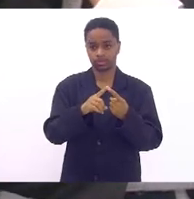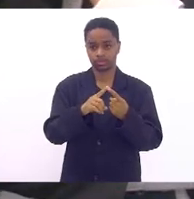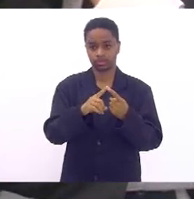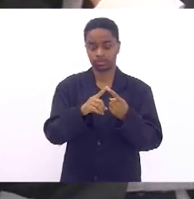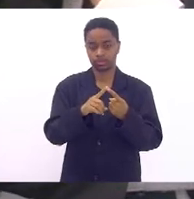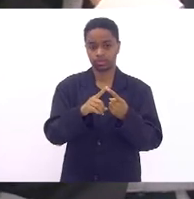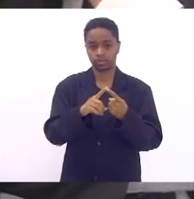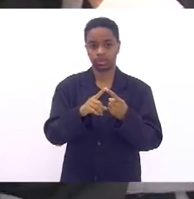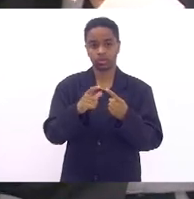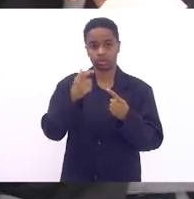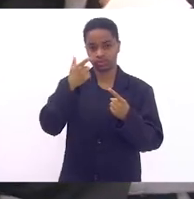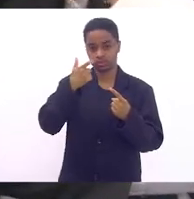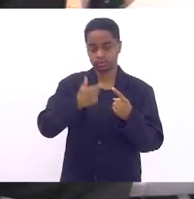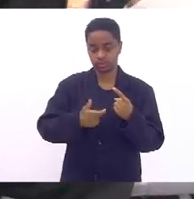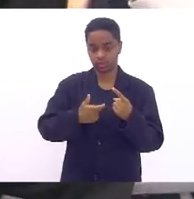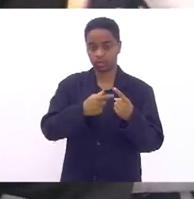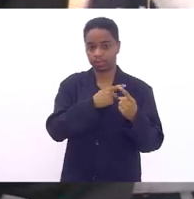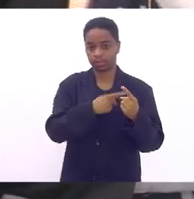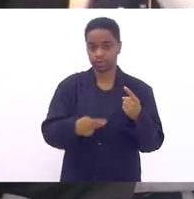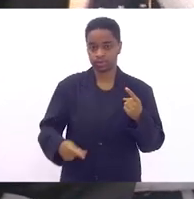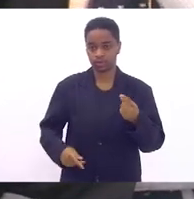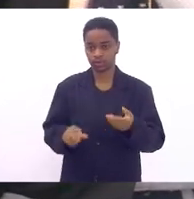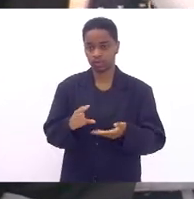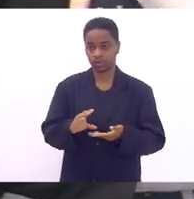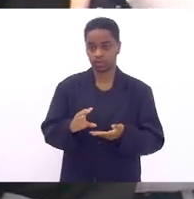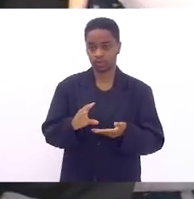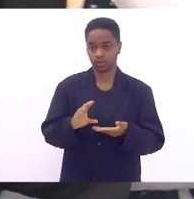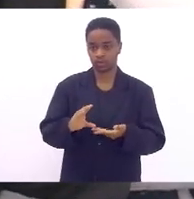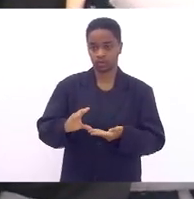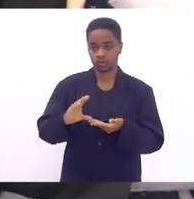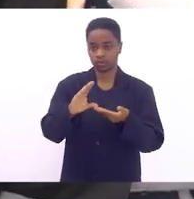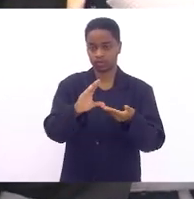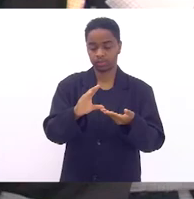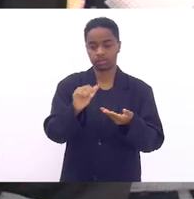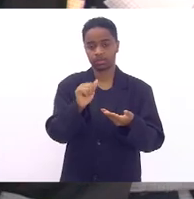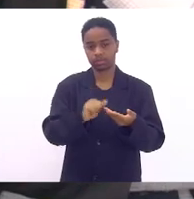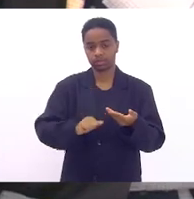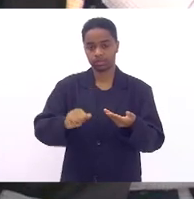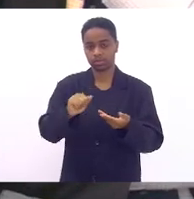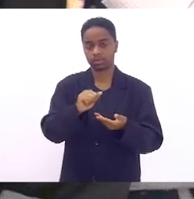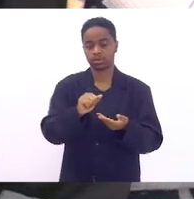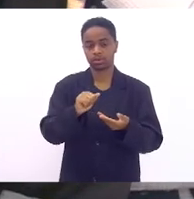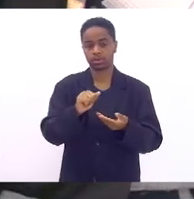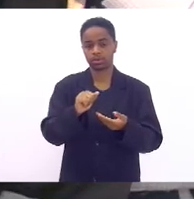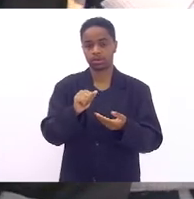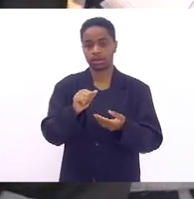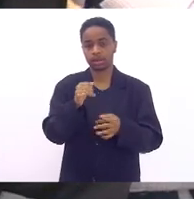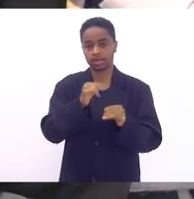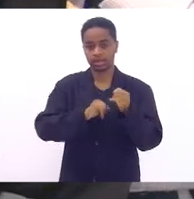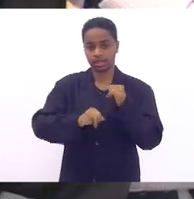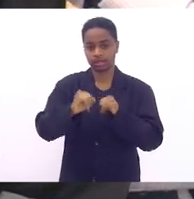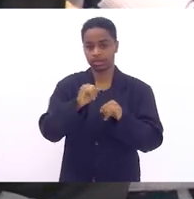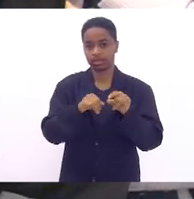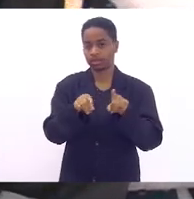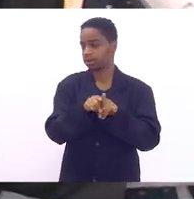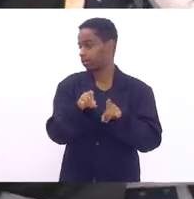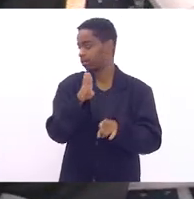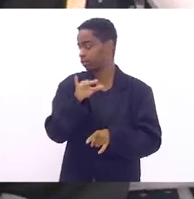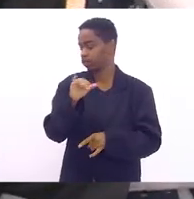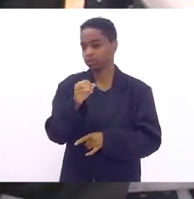presidente do Conselho de administração da Associação Brasileira das lingusticas de química fina biotecnologia e suas